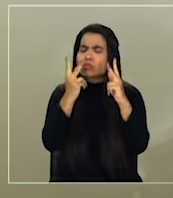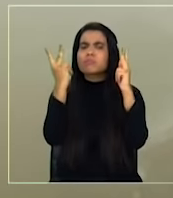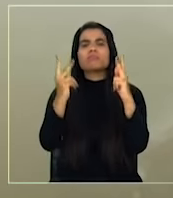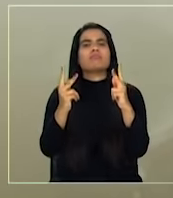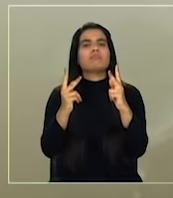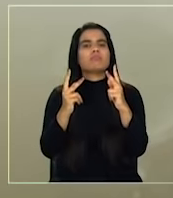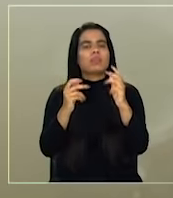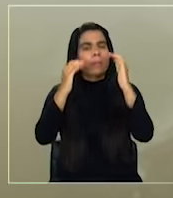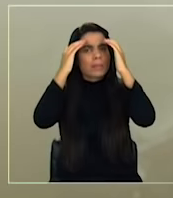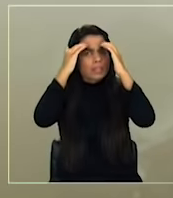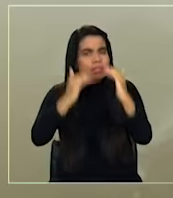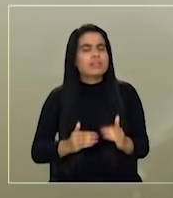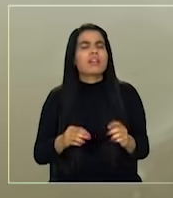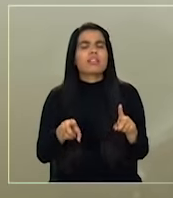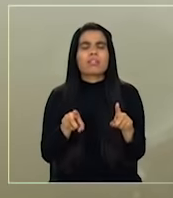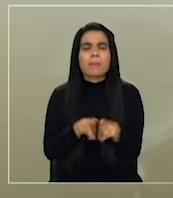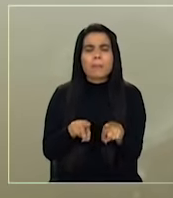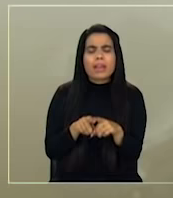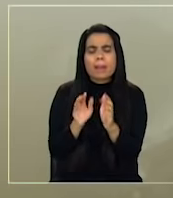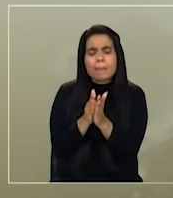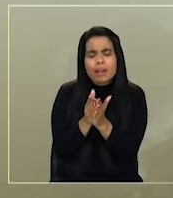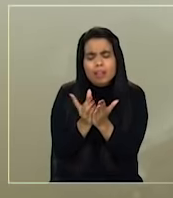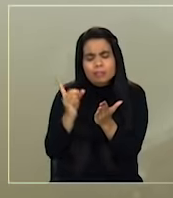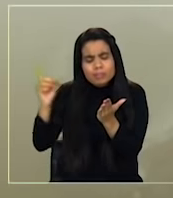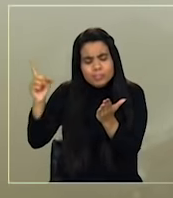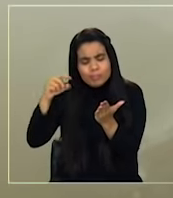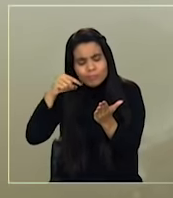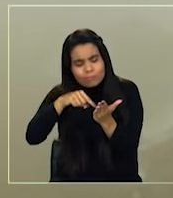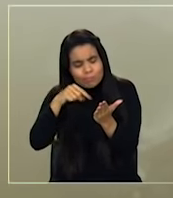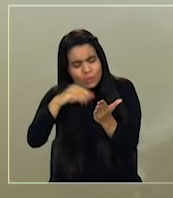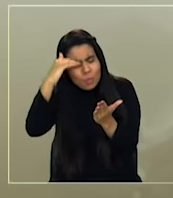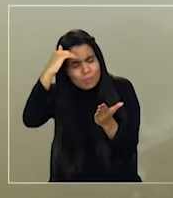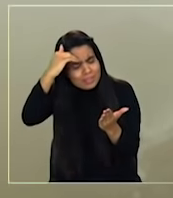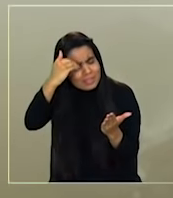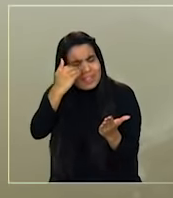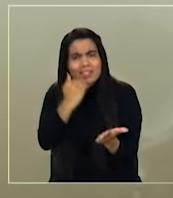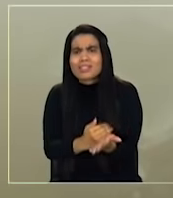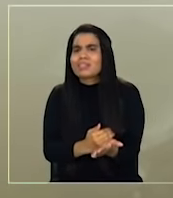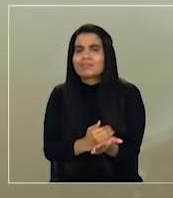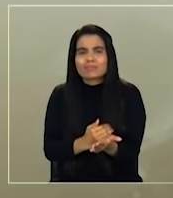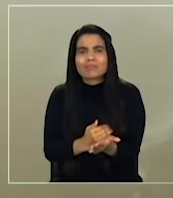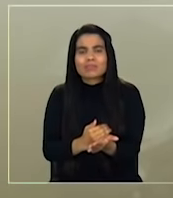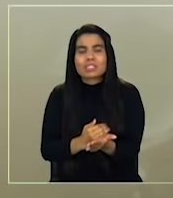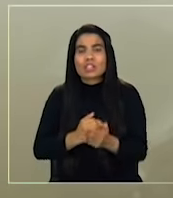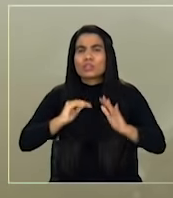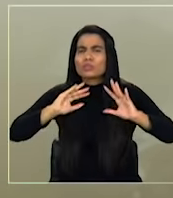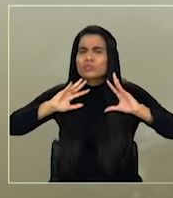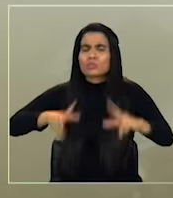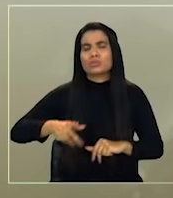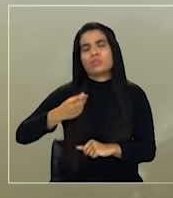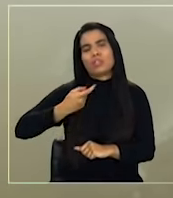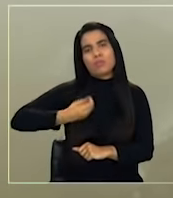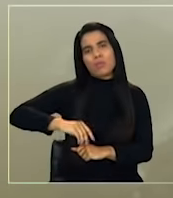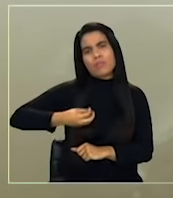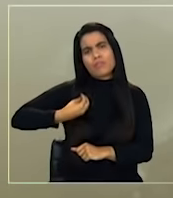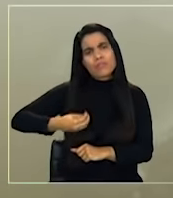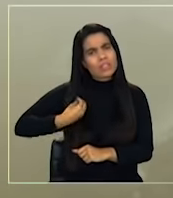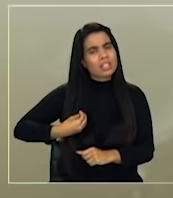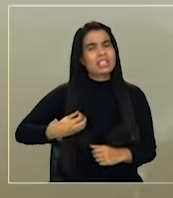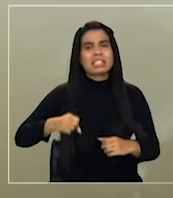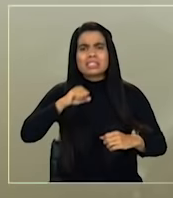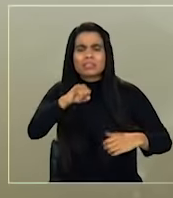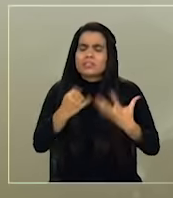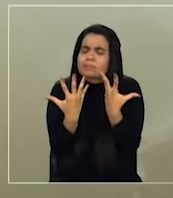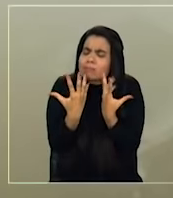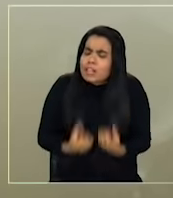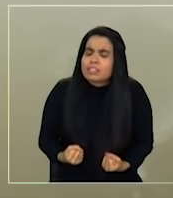acerca de tudo na sua vida, todas as áreas da sua vida, todas as partes da sua vida, se você